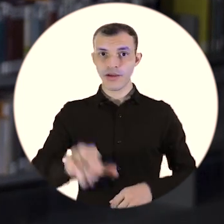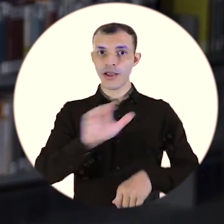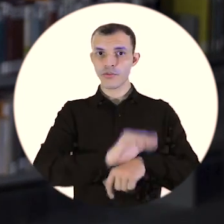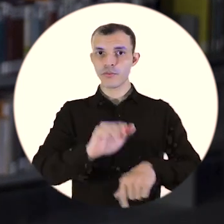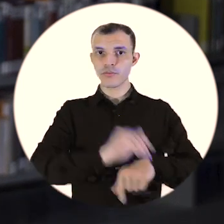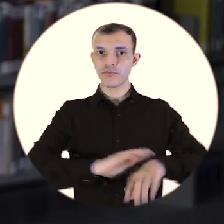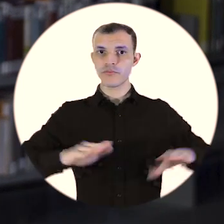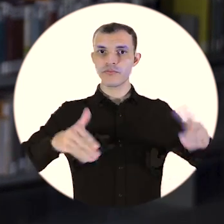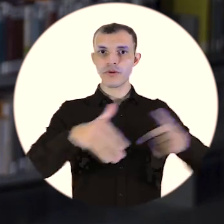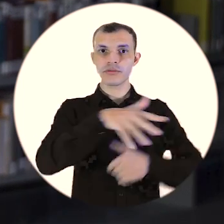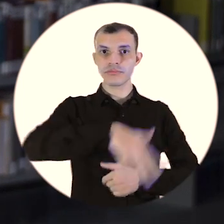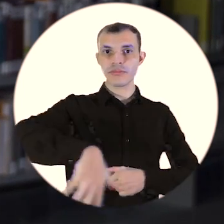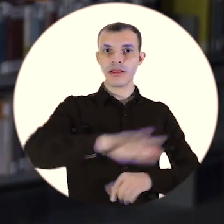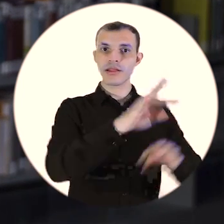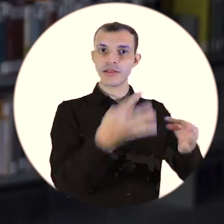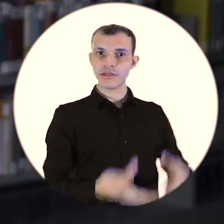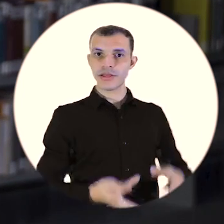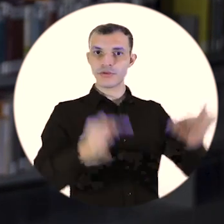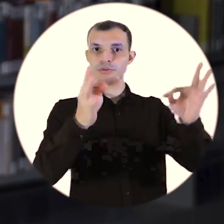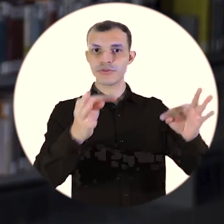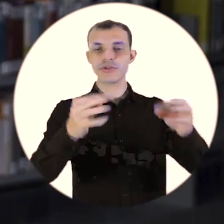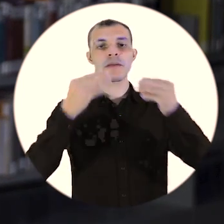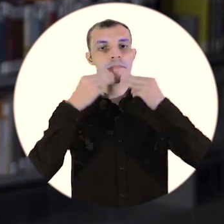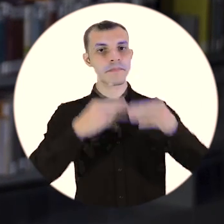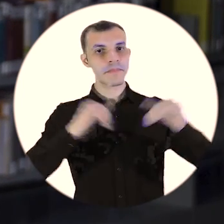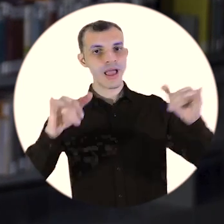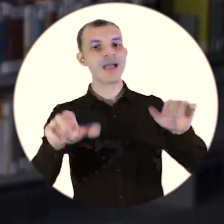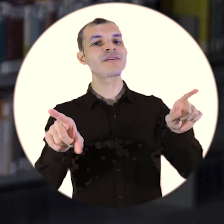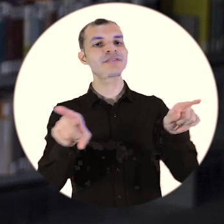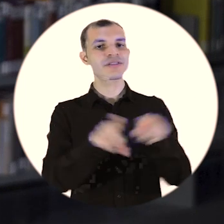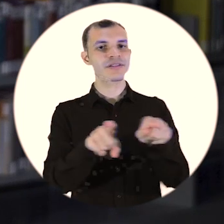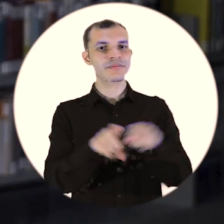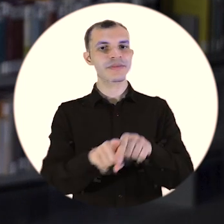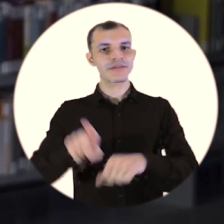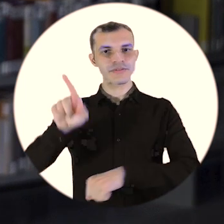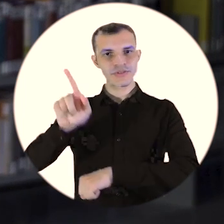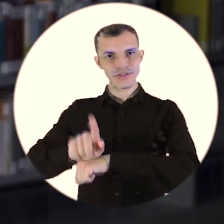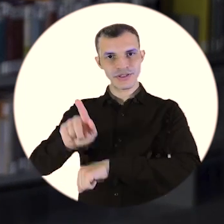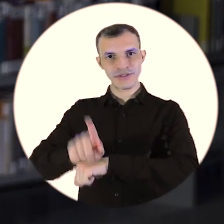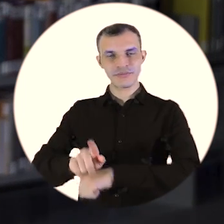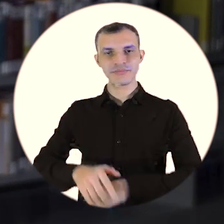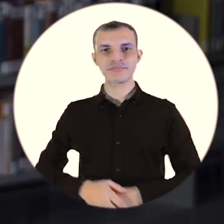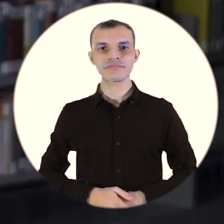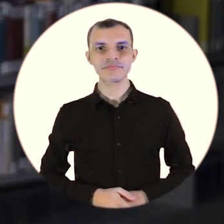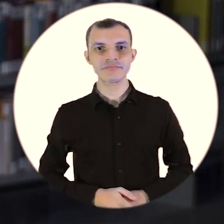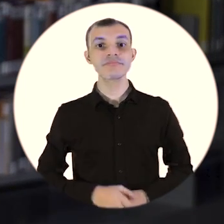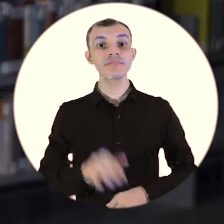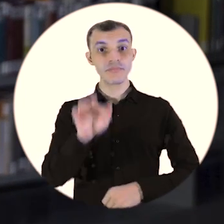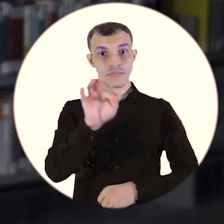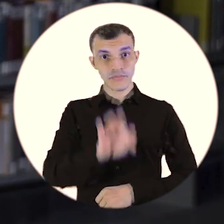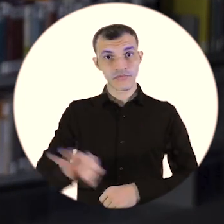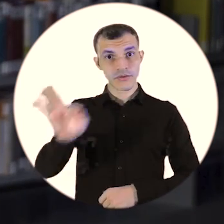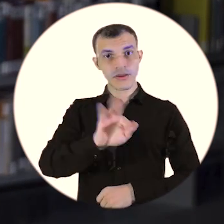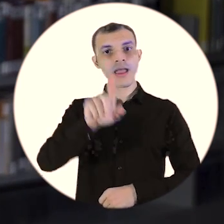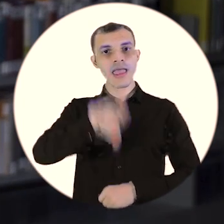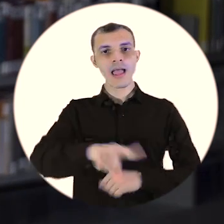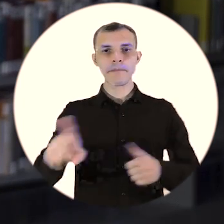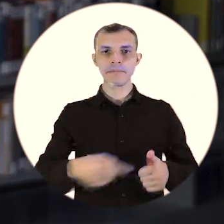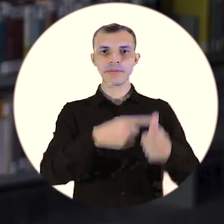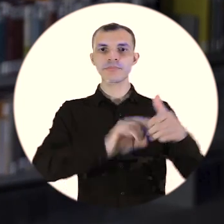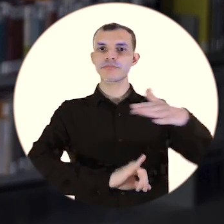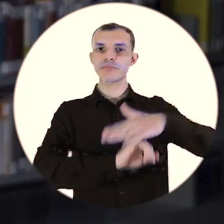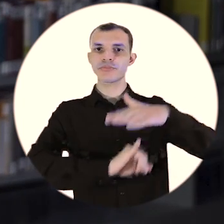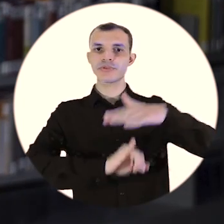de cursos nas áreas de tecnologia, marketing e gestão. A faculdade surge como a primeira instituição de